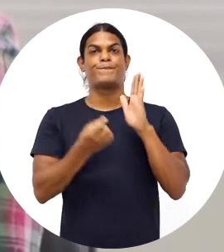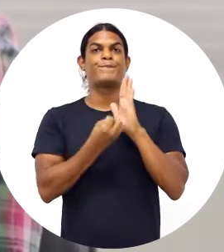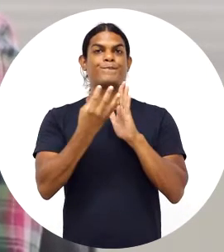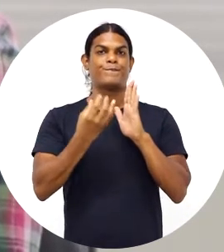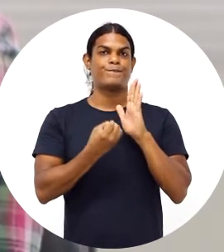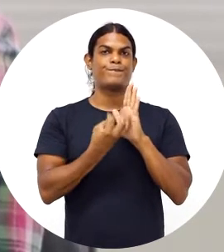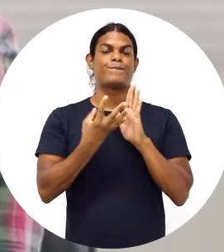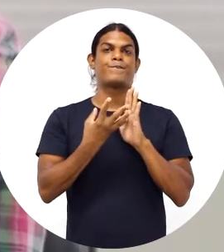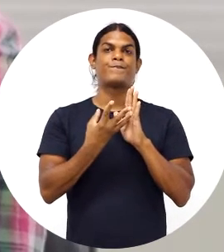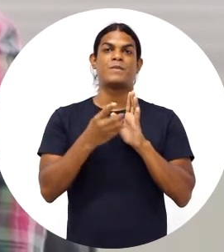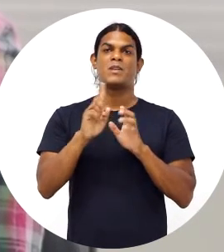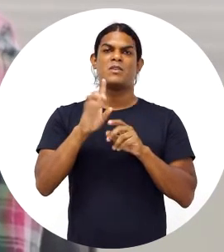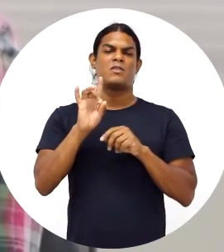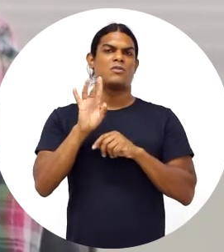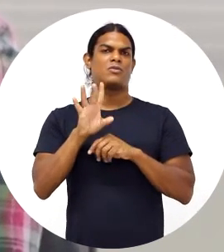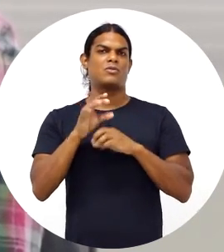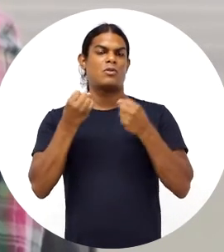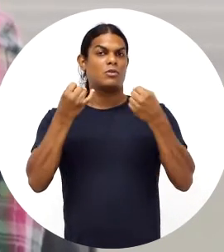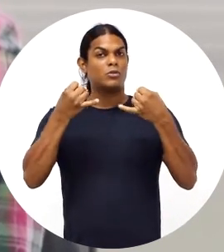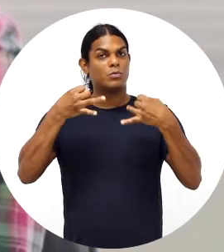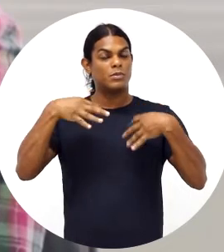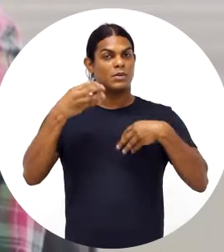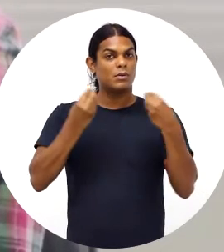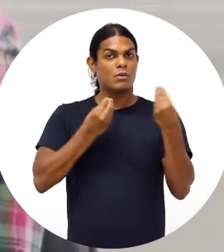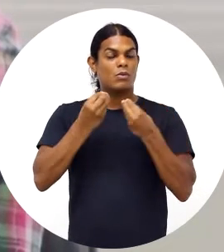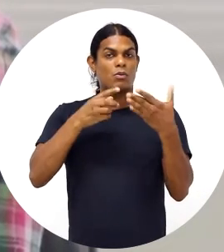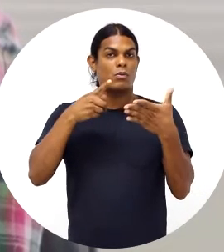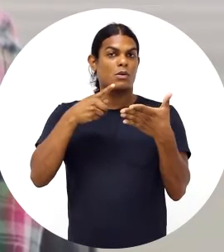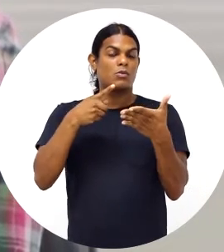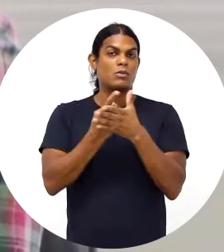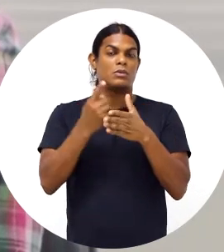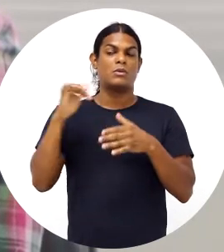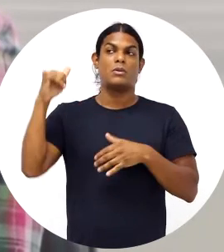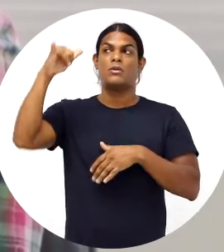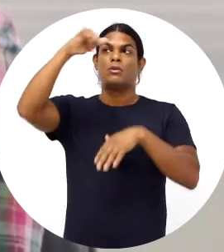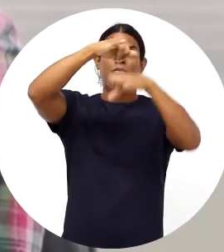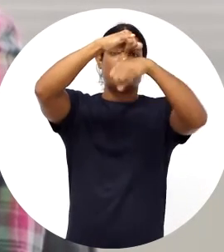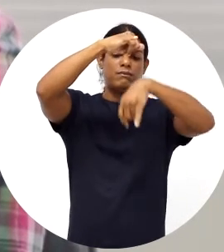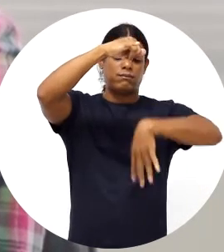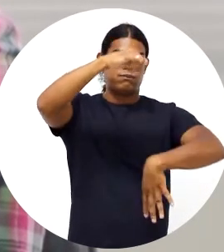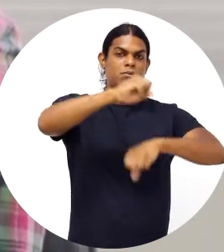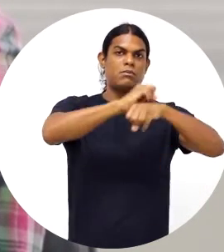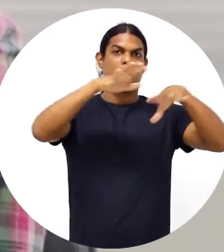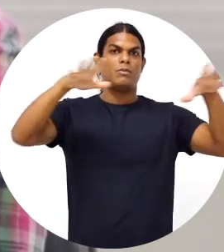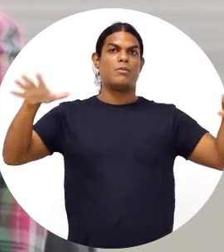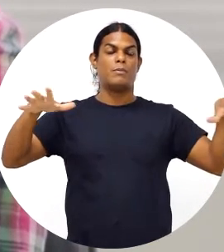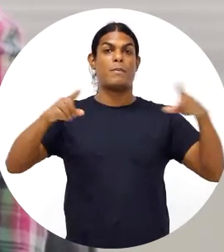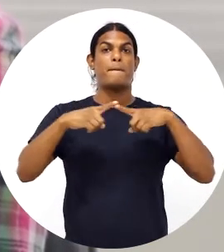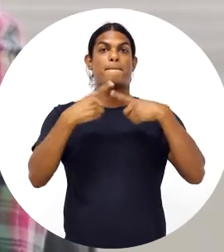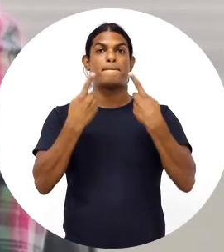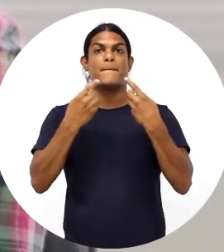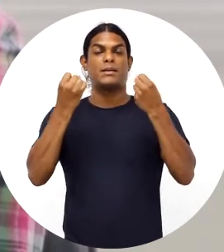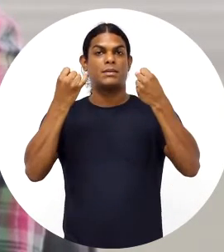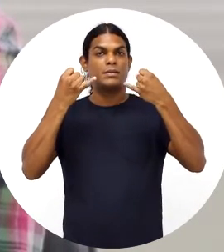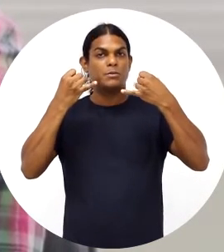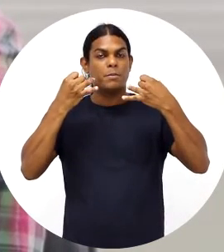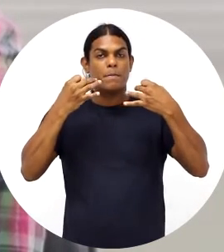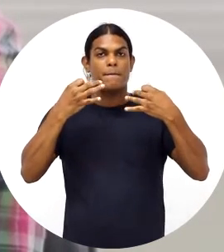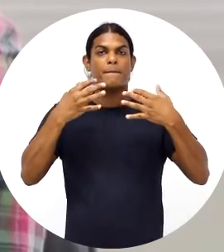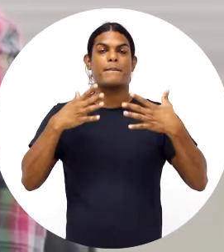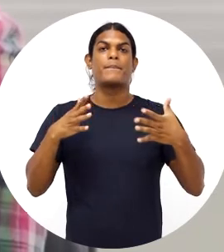descreve a cena de como aconteceu o bombardeio, mas ele recria